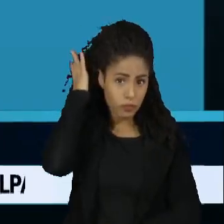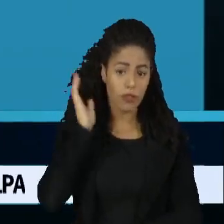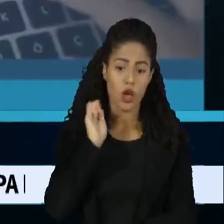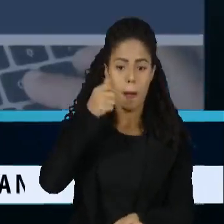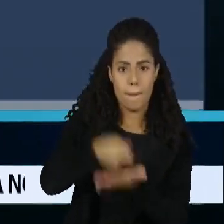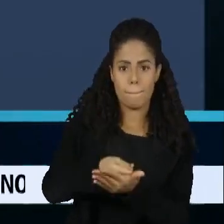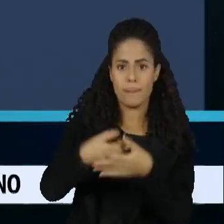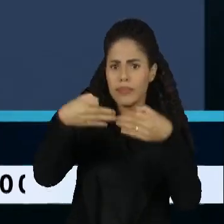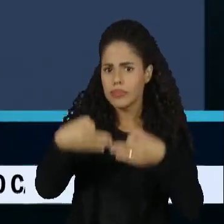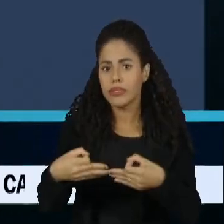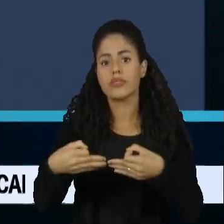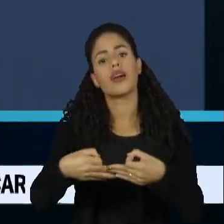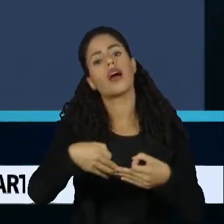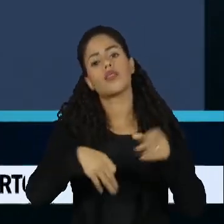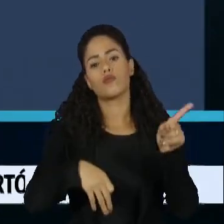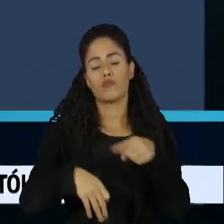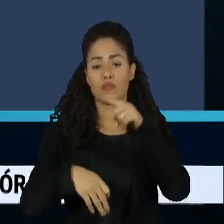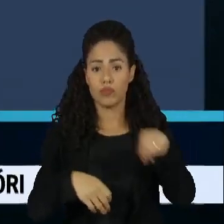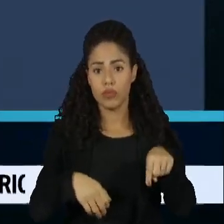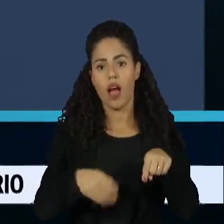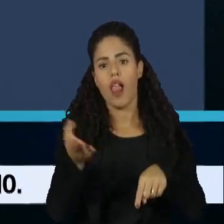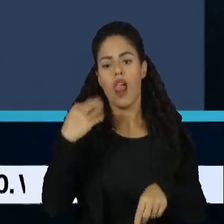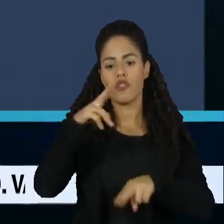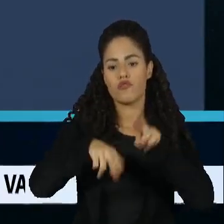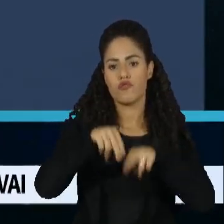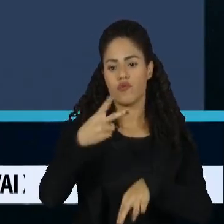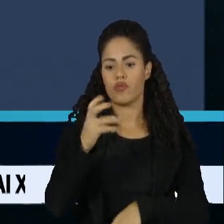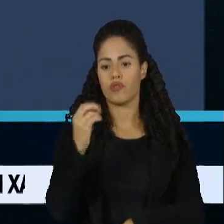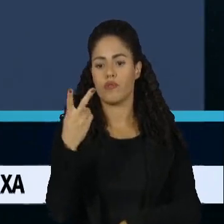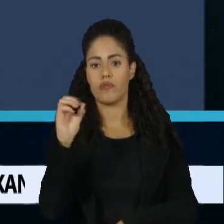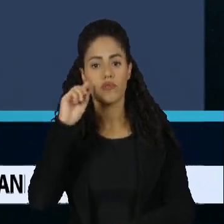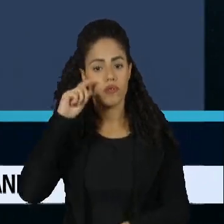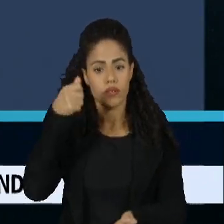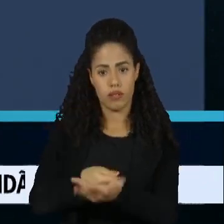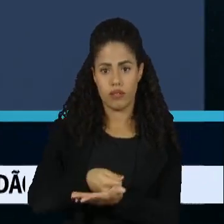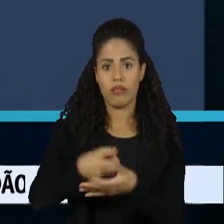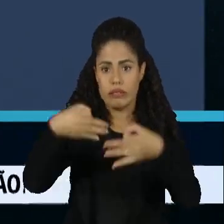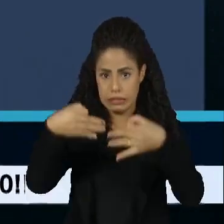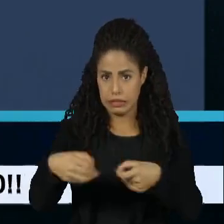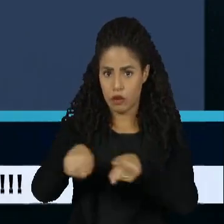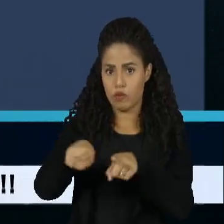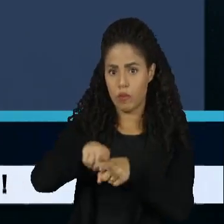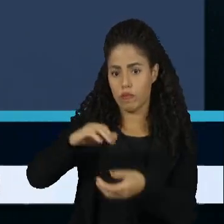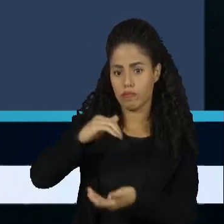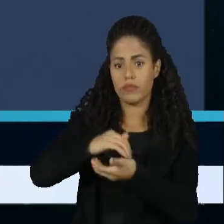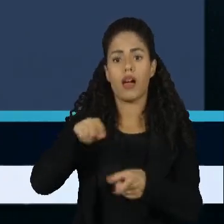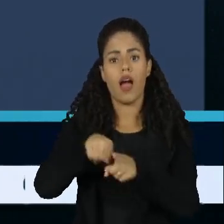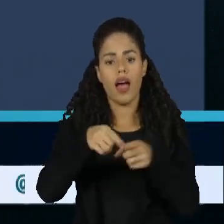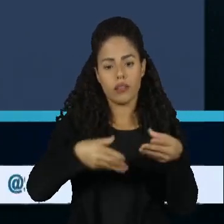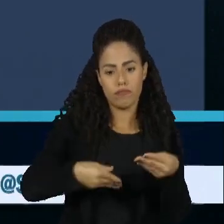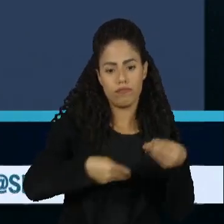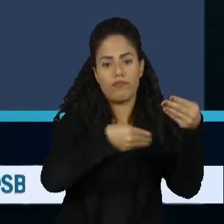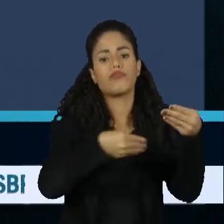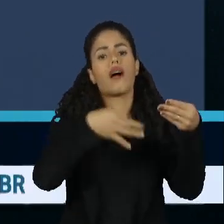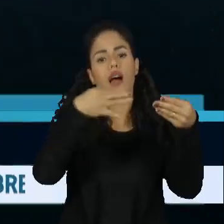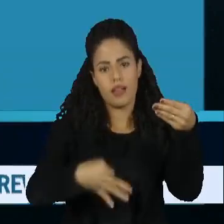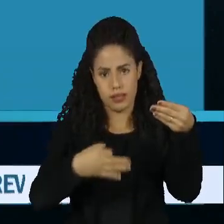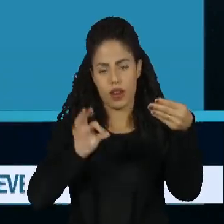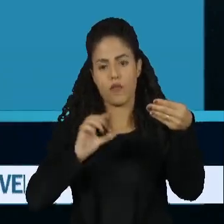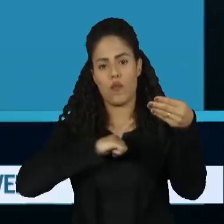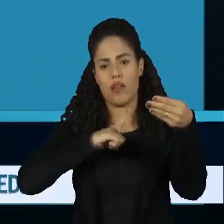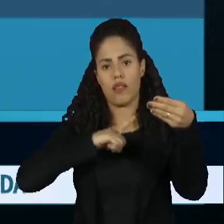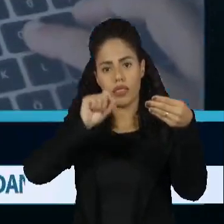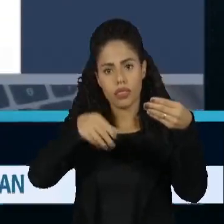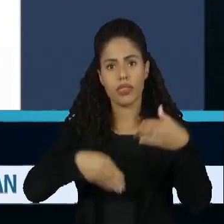está suspenso desde junho de 2020 por decisão do próprio Supremo. Este documento, obtido com exclusividade